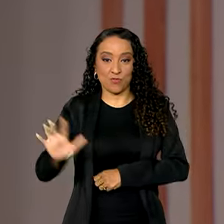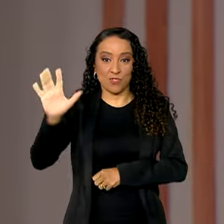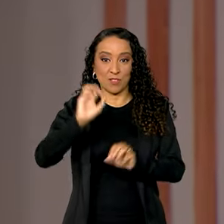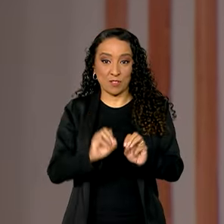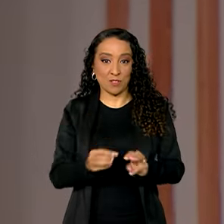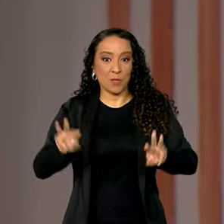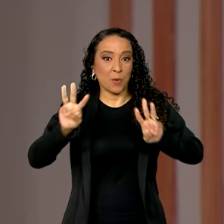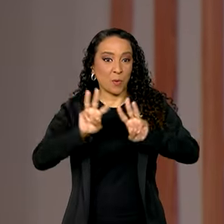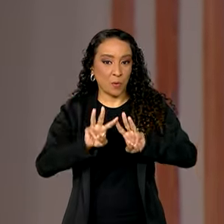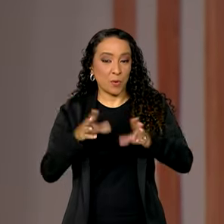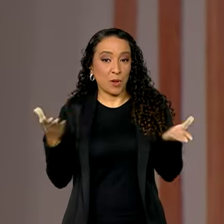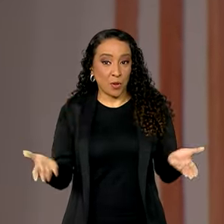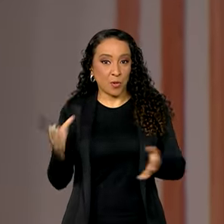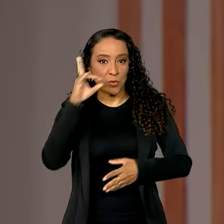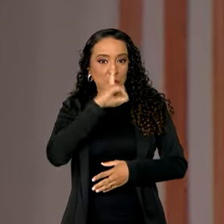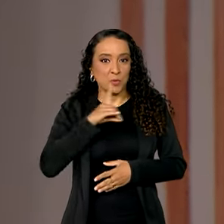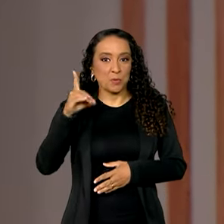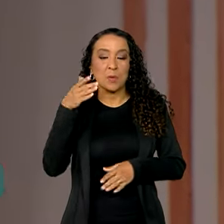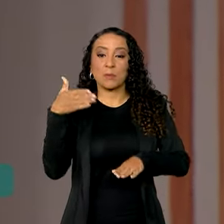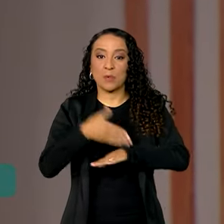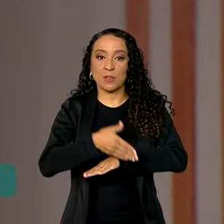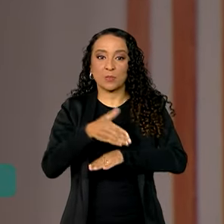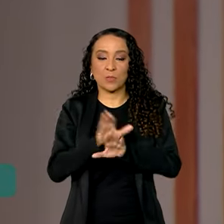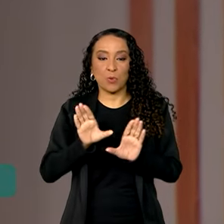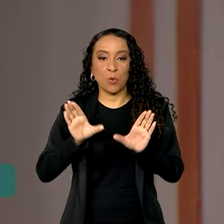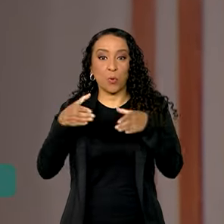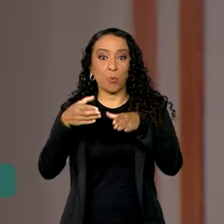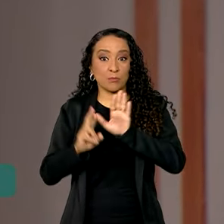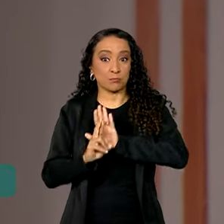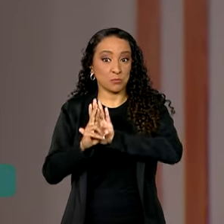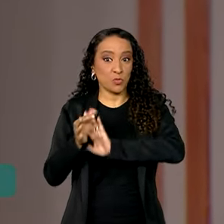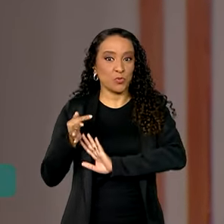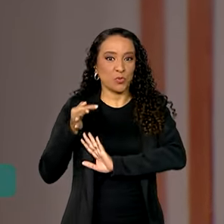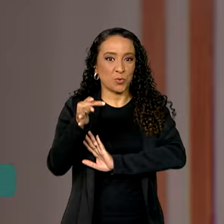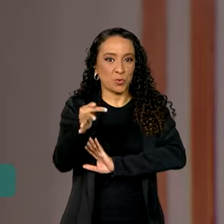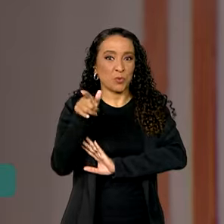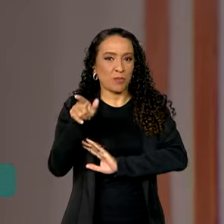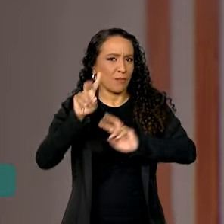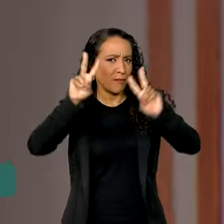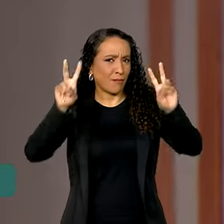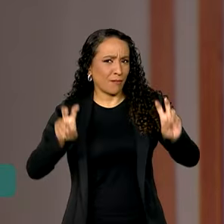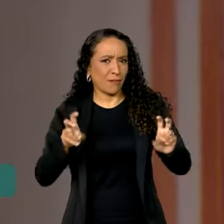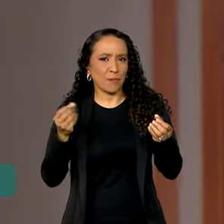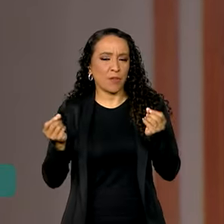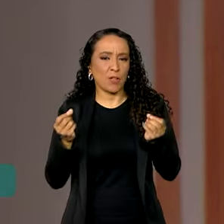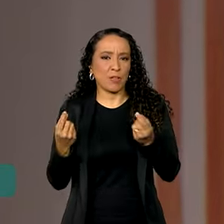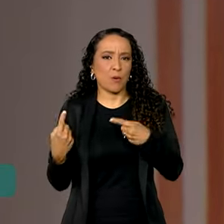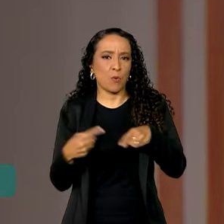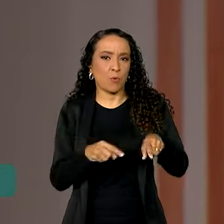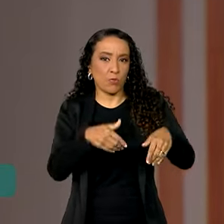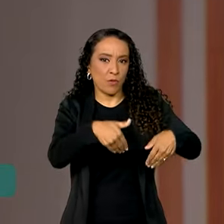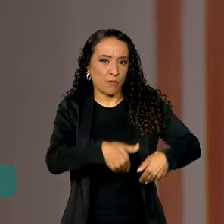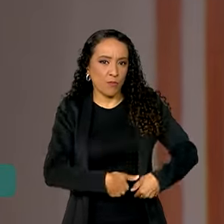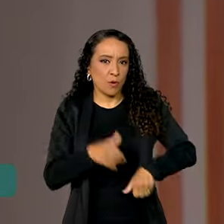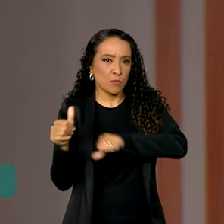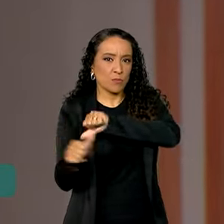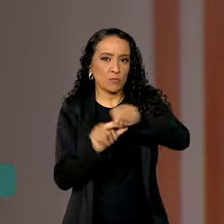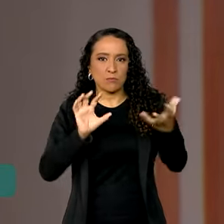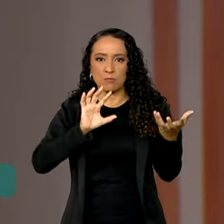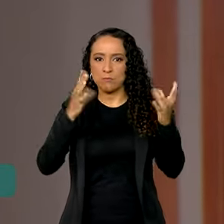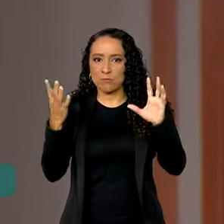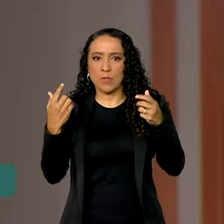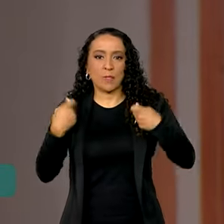Nações Unidas. Neste domingo, ele participou da Cúpula do Futuro e falou de temas como combate à fome,